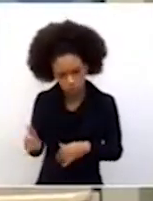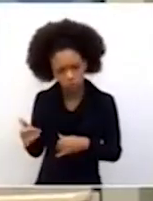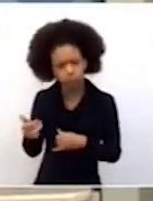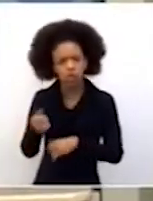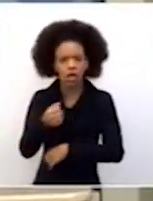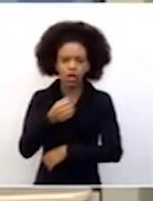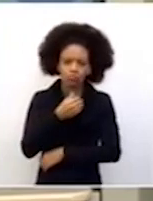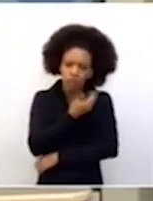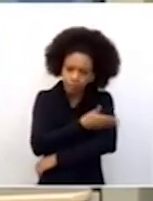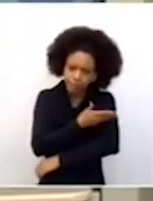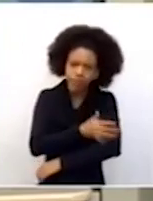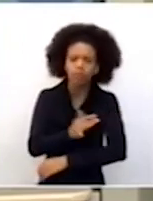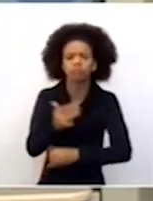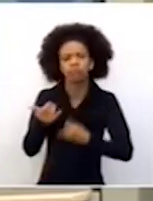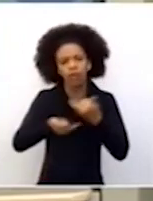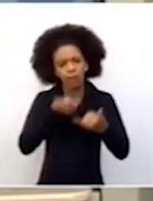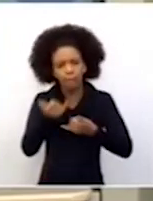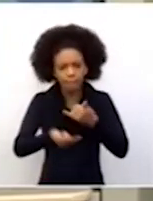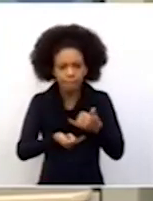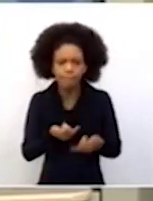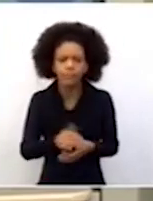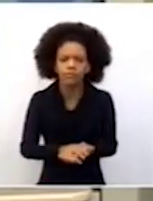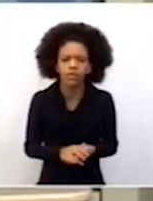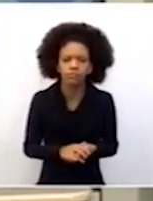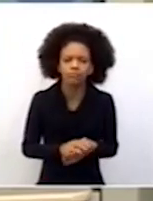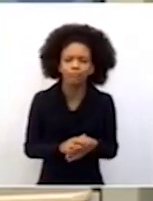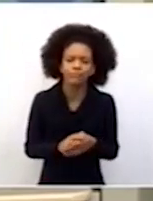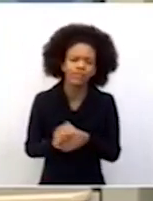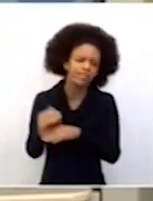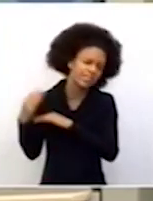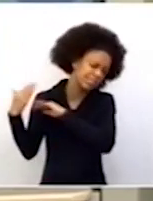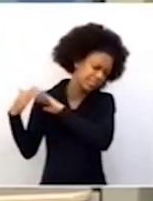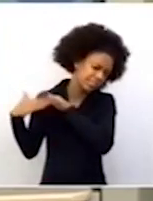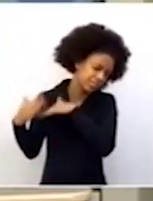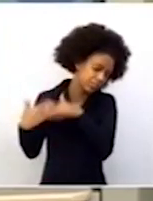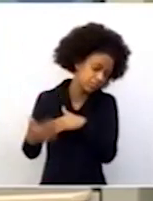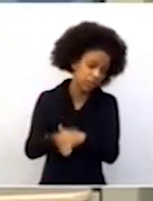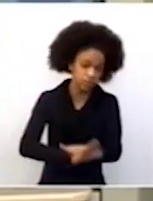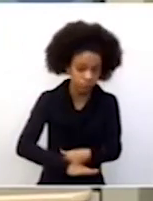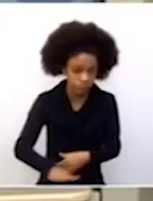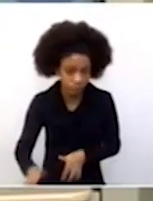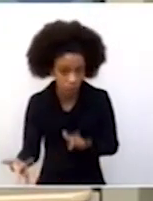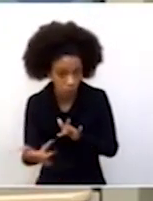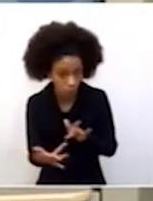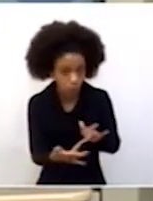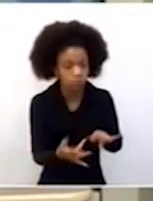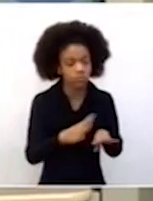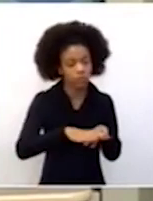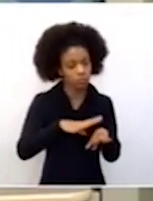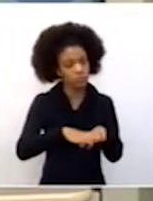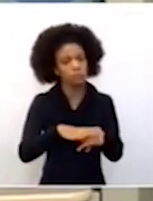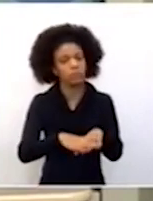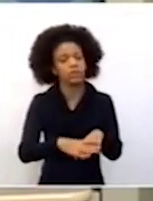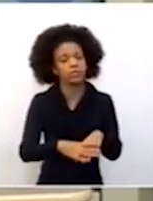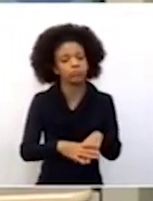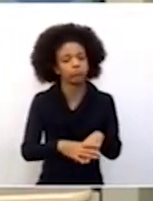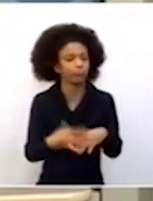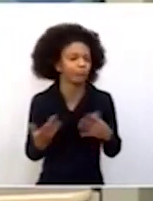jogos, né? Jogos em 3 dimensões, então isso já desde pequenininho, né? O contato com a matemática, medida dessa